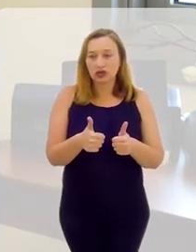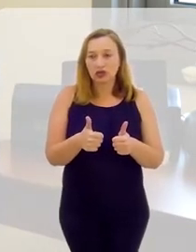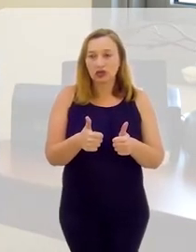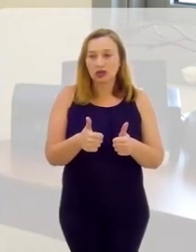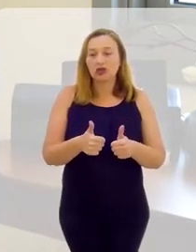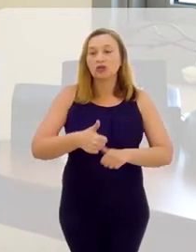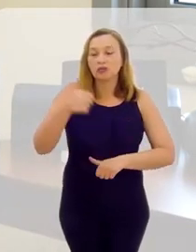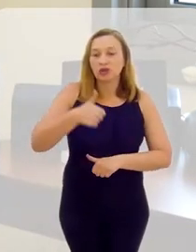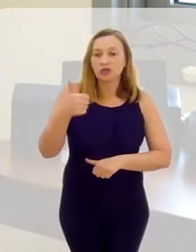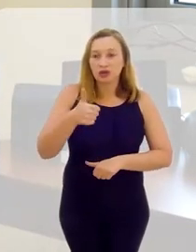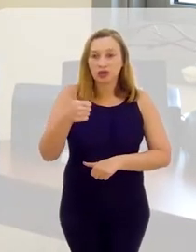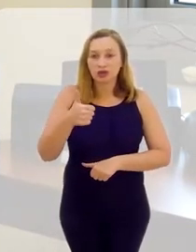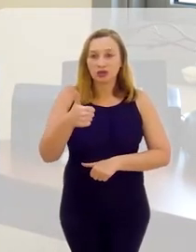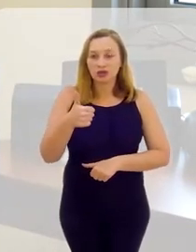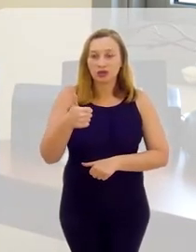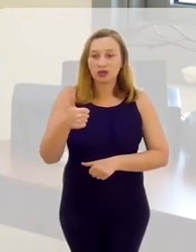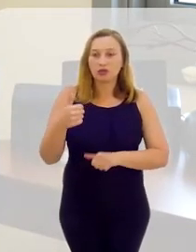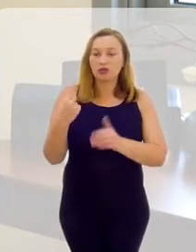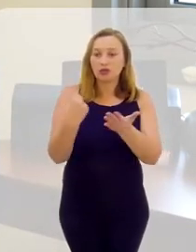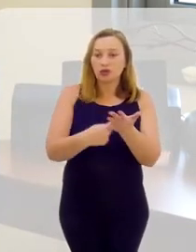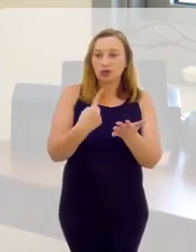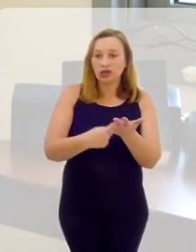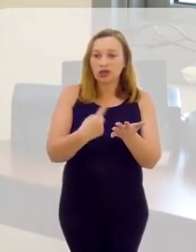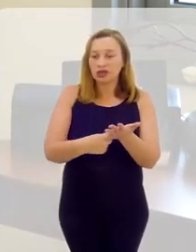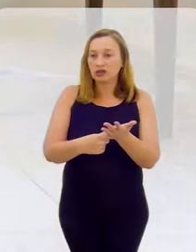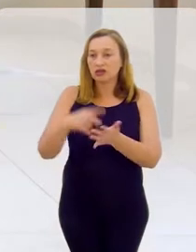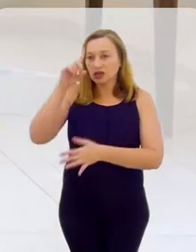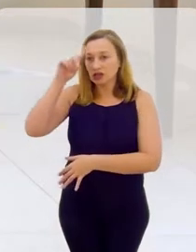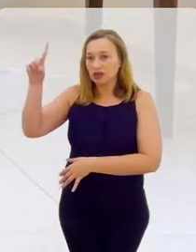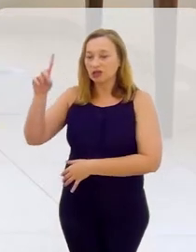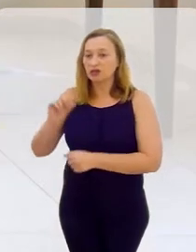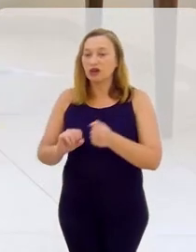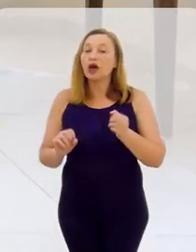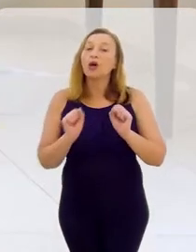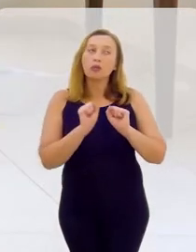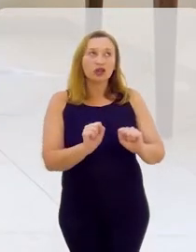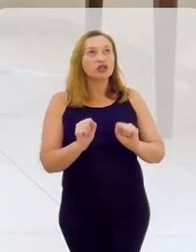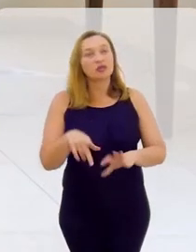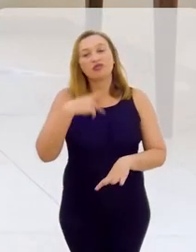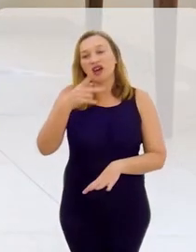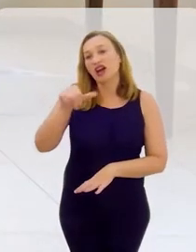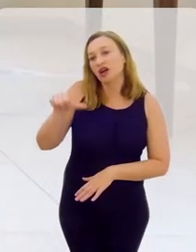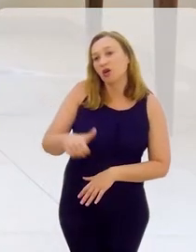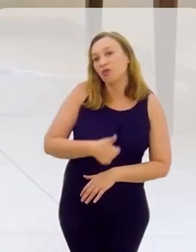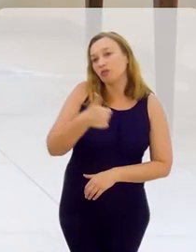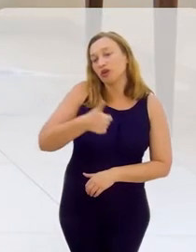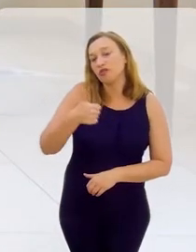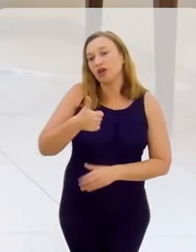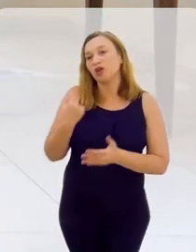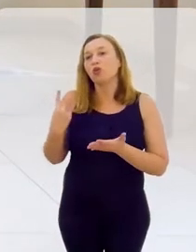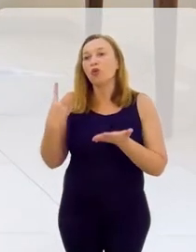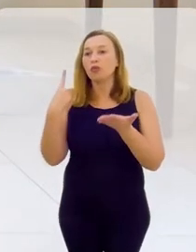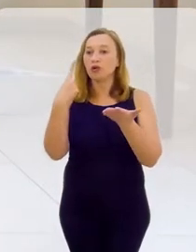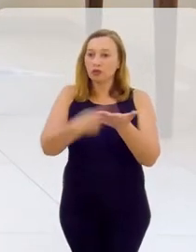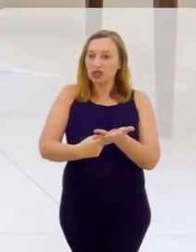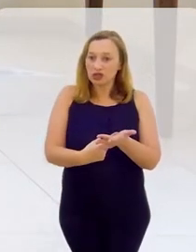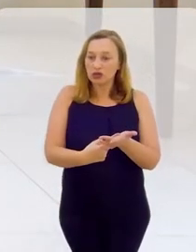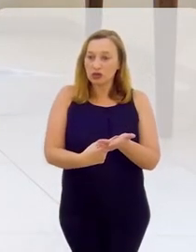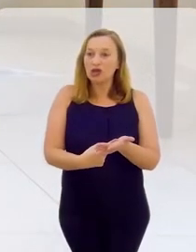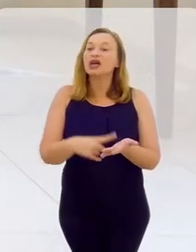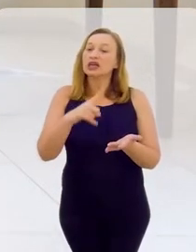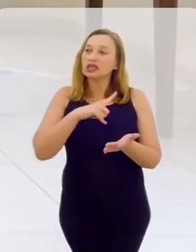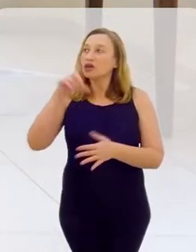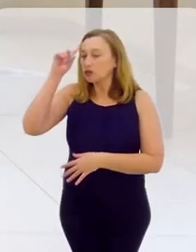essa ordenança que é o primeiro convênio que a pessoa faz com Deus. Então, nós poderíamos dizer que é o primeiro